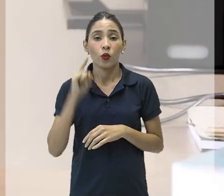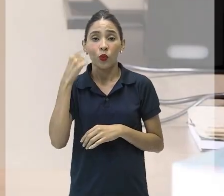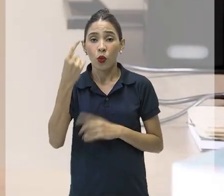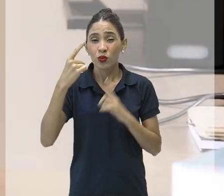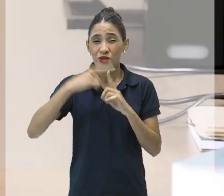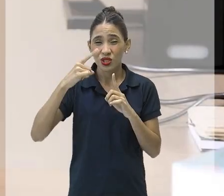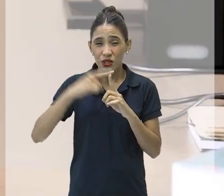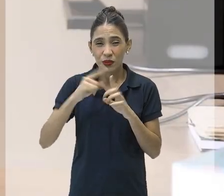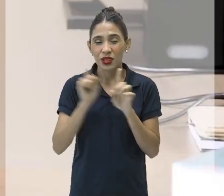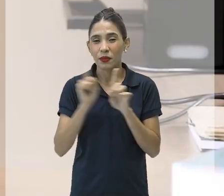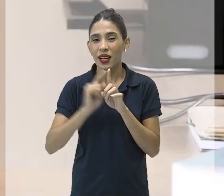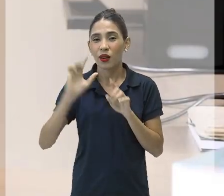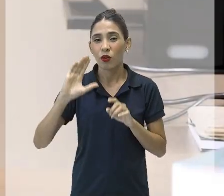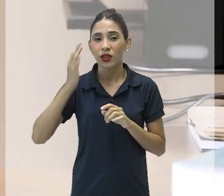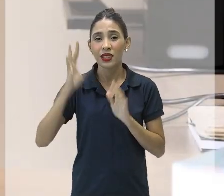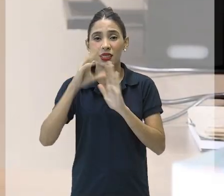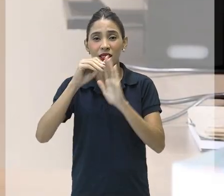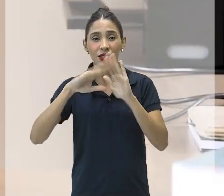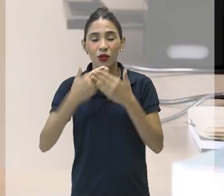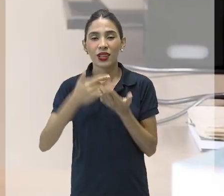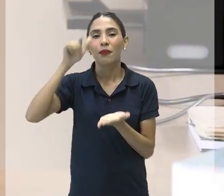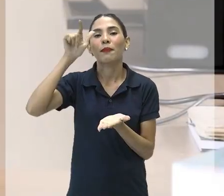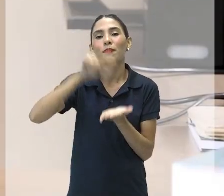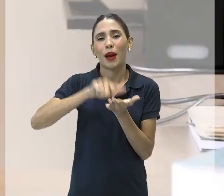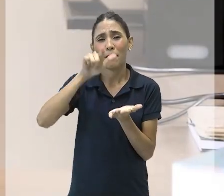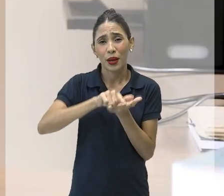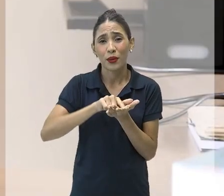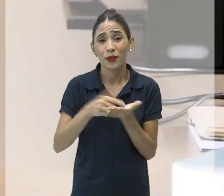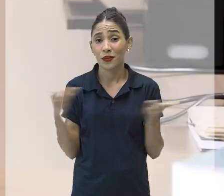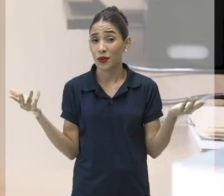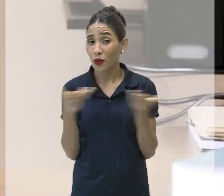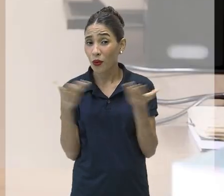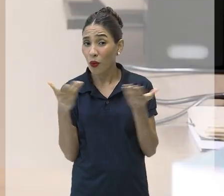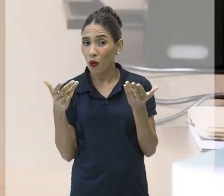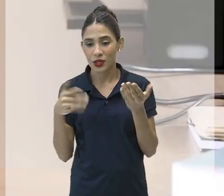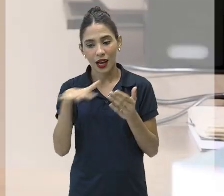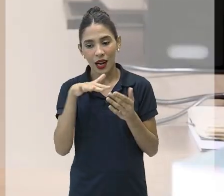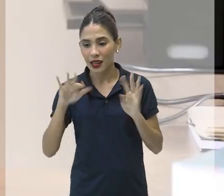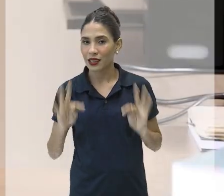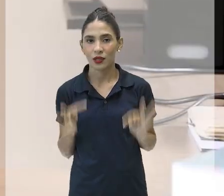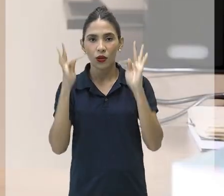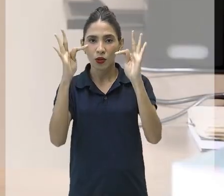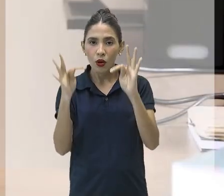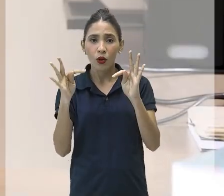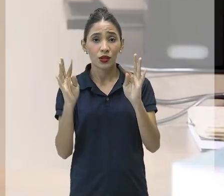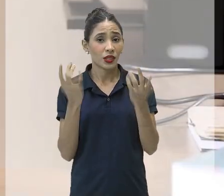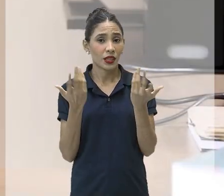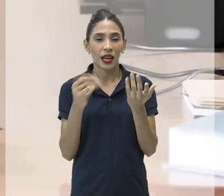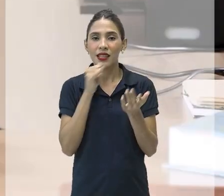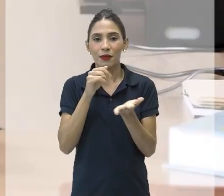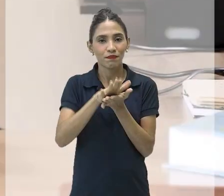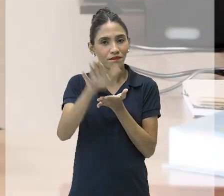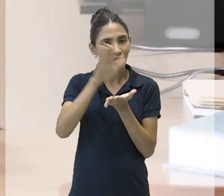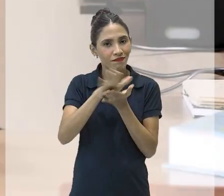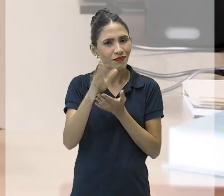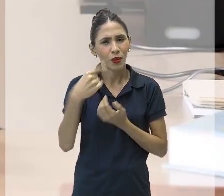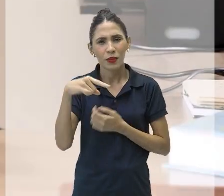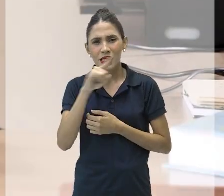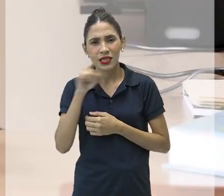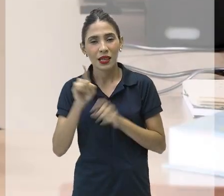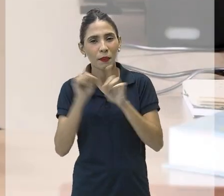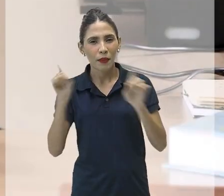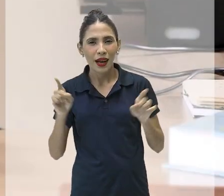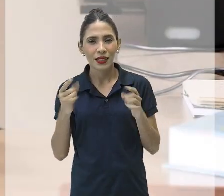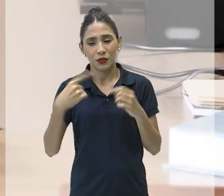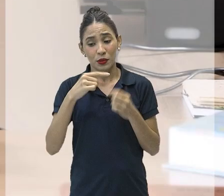desperdício que acontece na escola é papel. Hoje a gente já está mais no meio digital, muitas coisas nós não imprimimos mais, mas é muito frequente